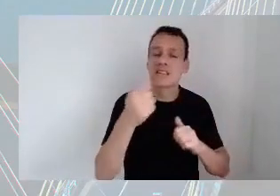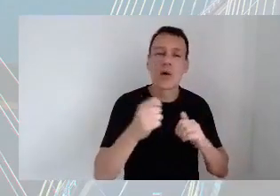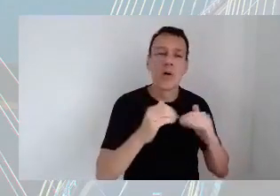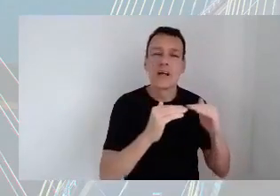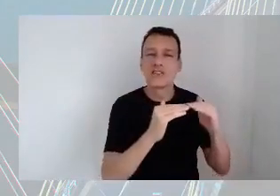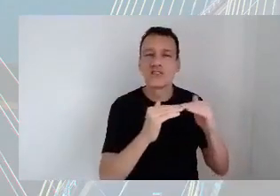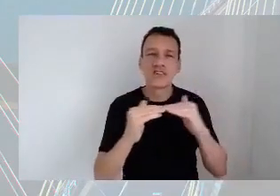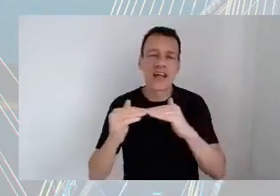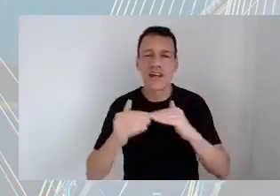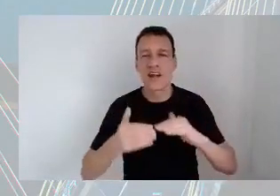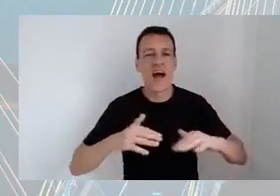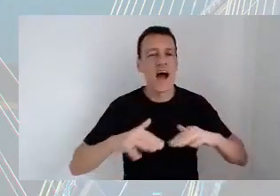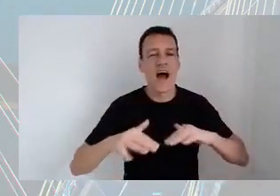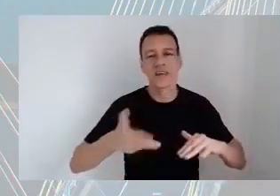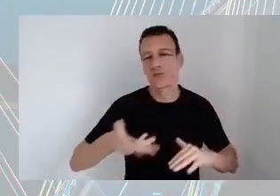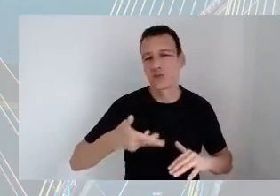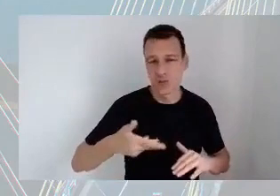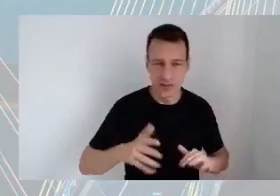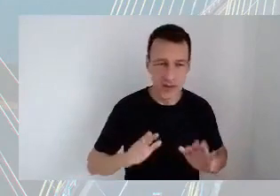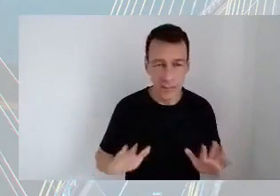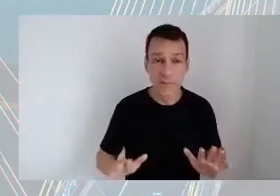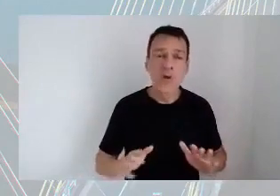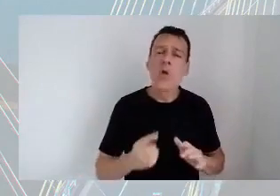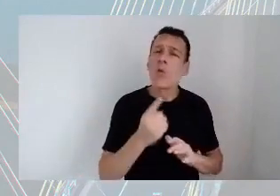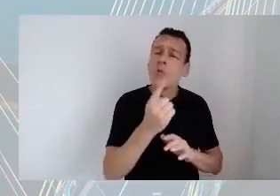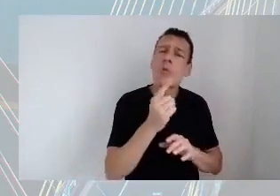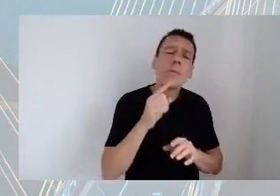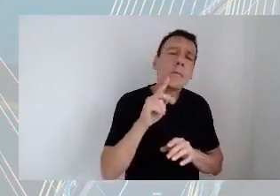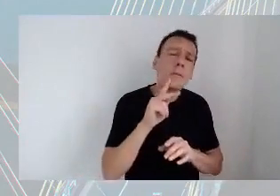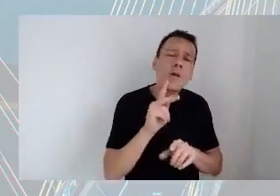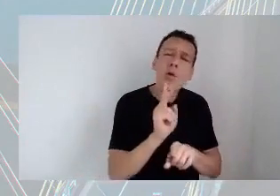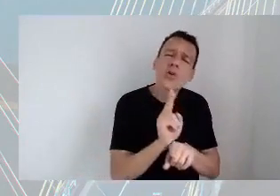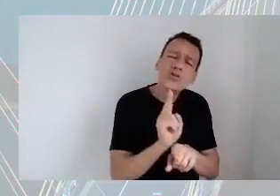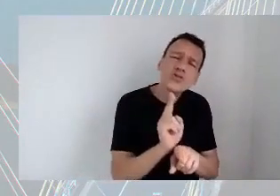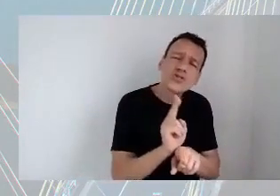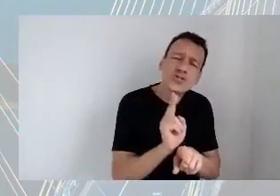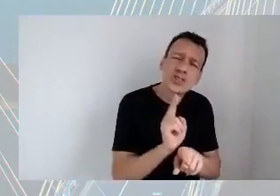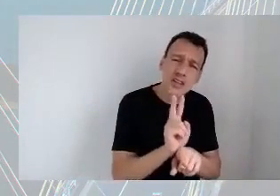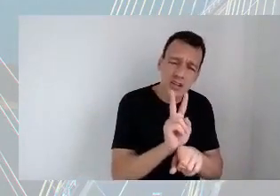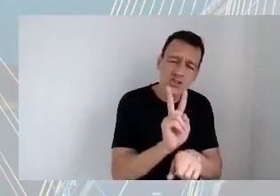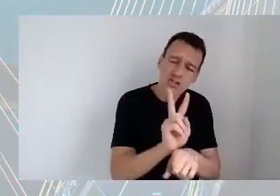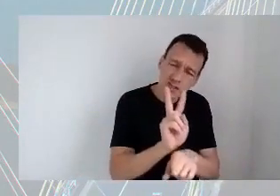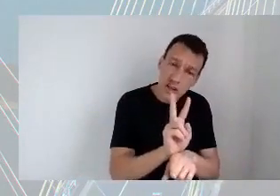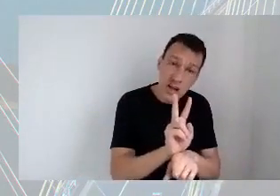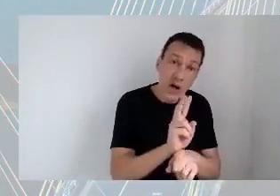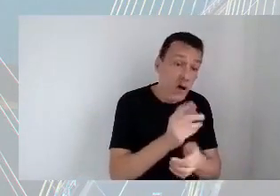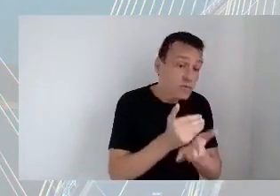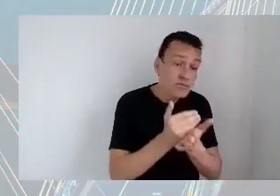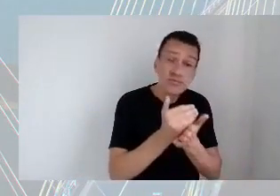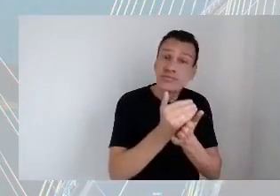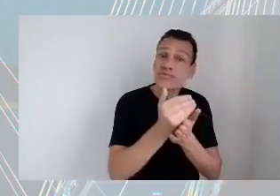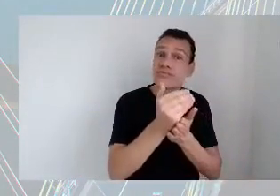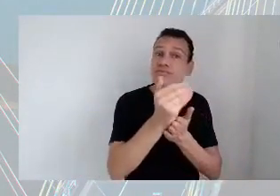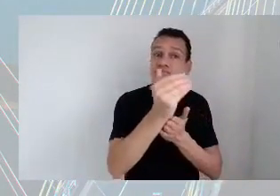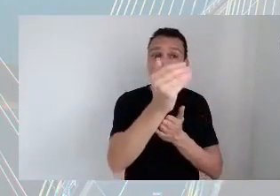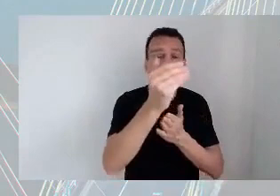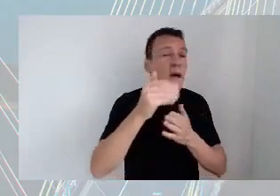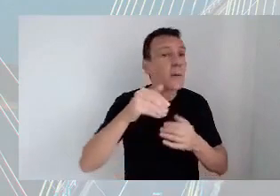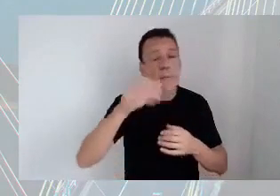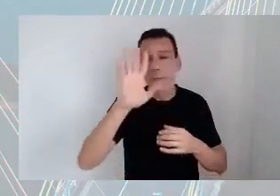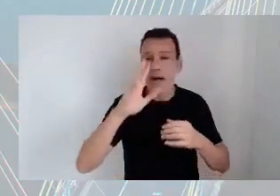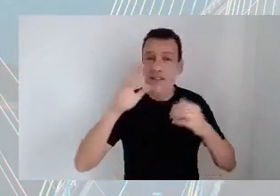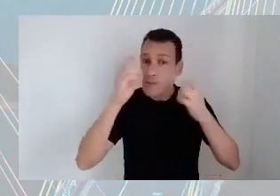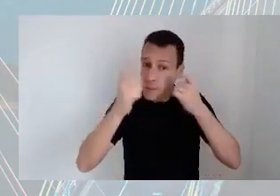piloto, né? E de um pequeno piloto a gente foi crescendo, viramos uma esteira ágil que está focada mais ali nas quick wins, entregando valor de forma